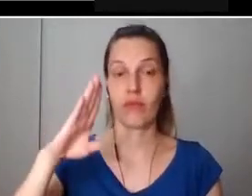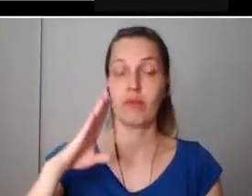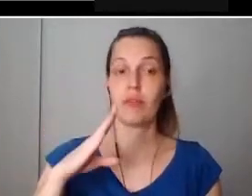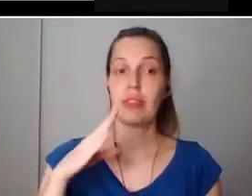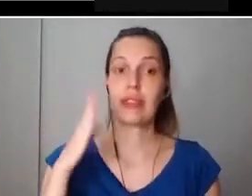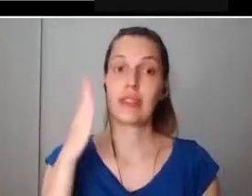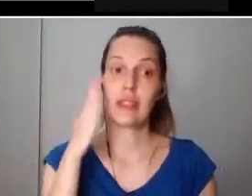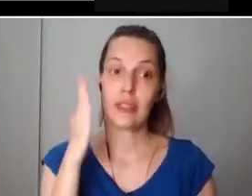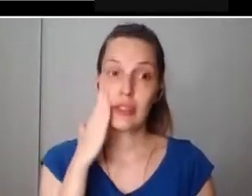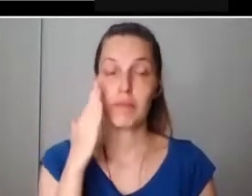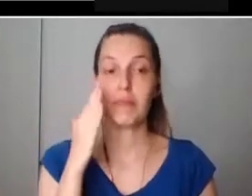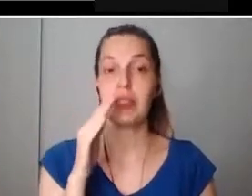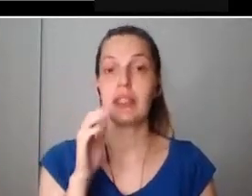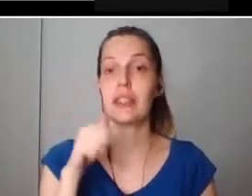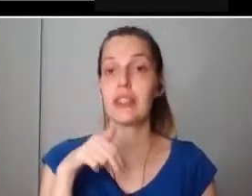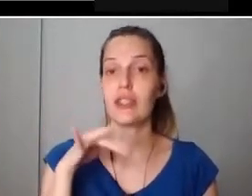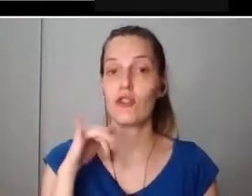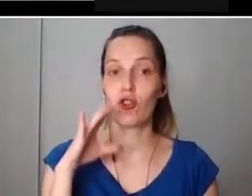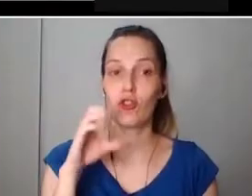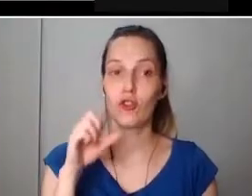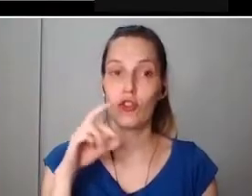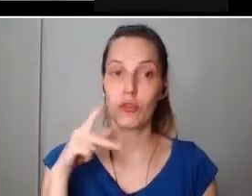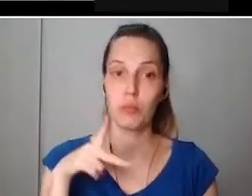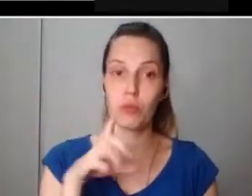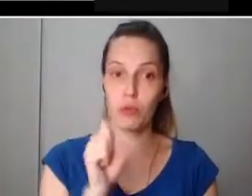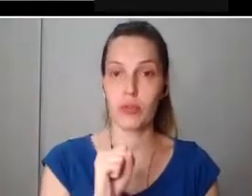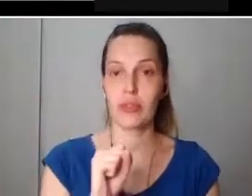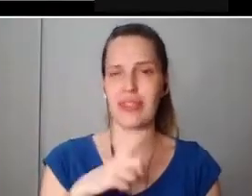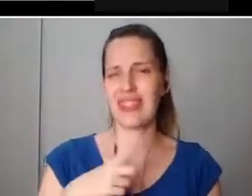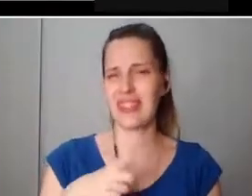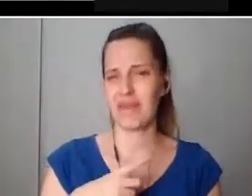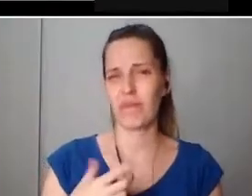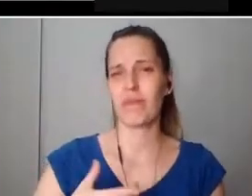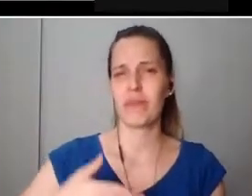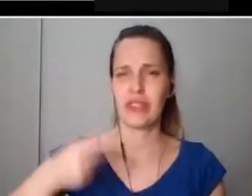são esterilizantes, né, tem um ensaio mais antigo, que é o